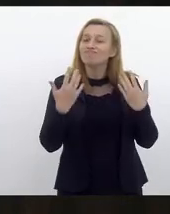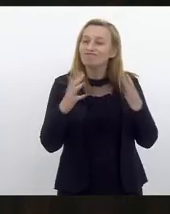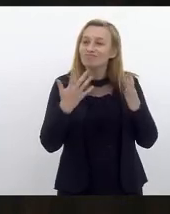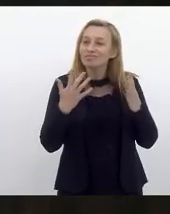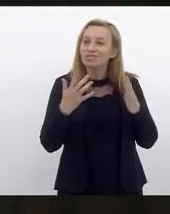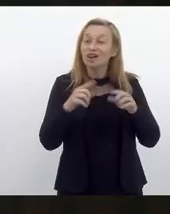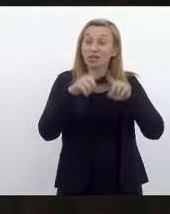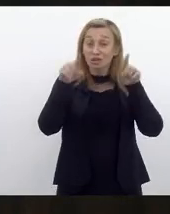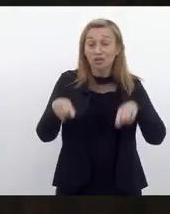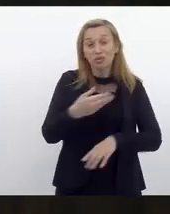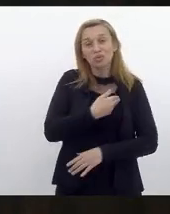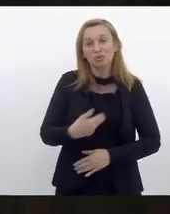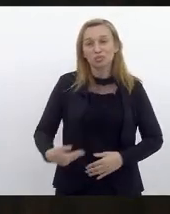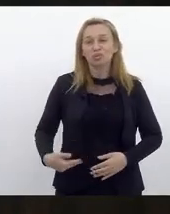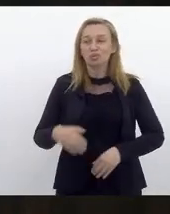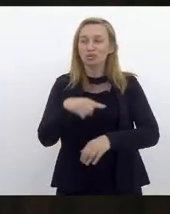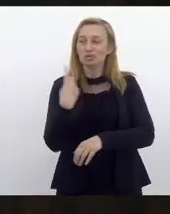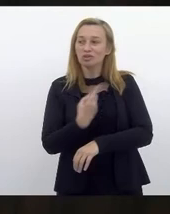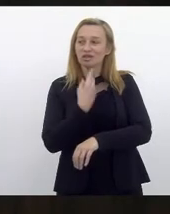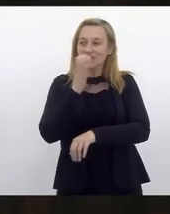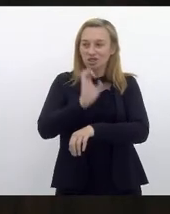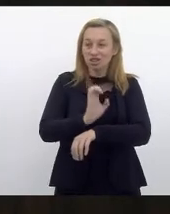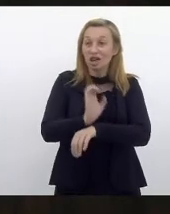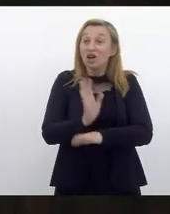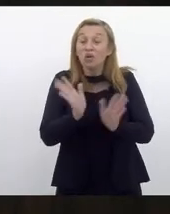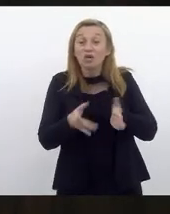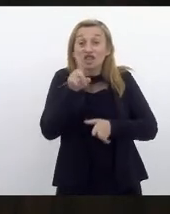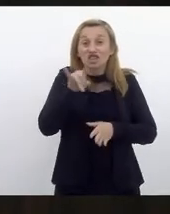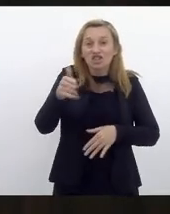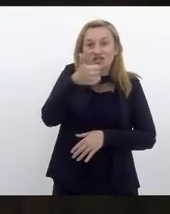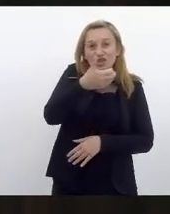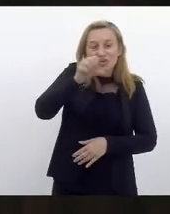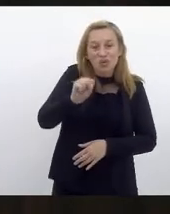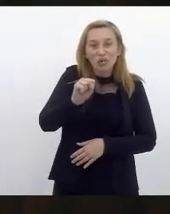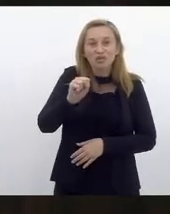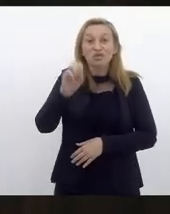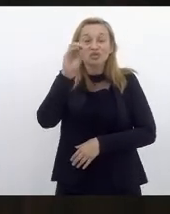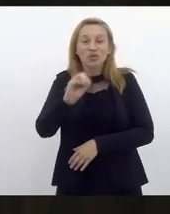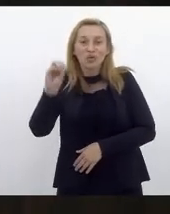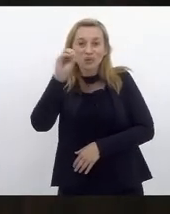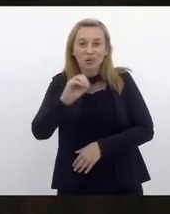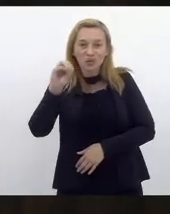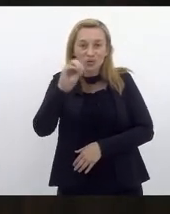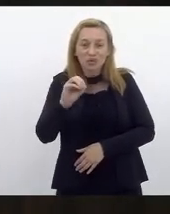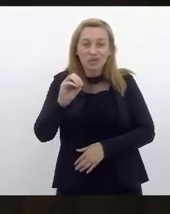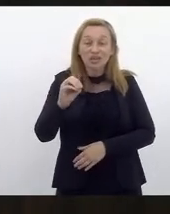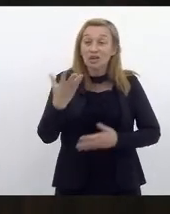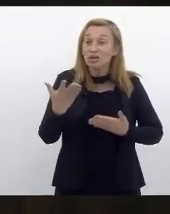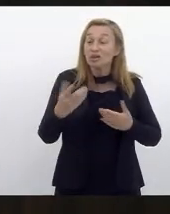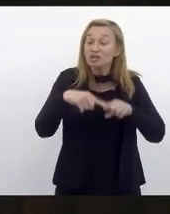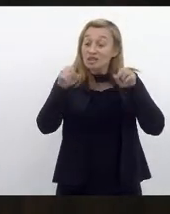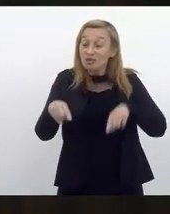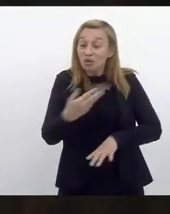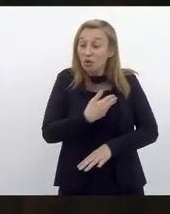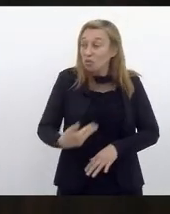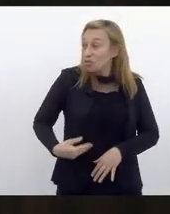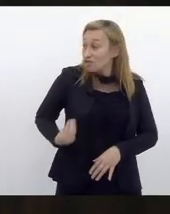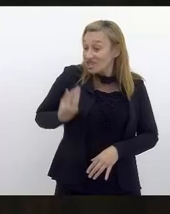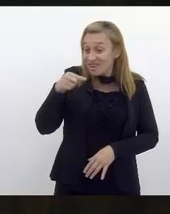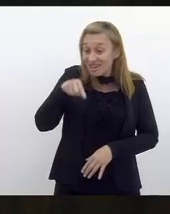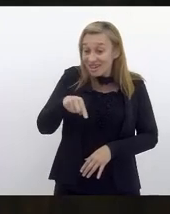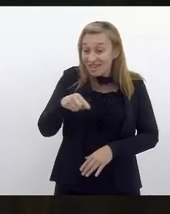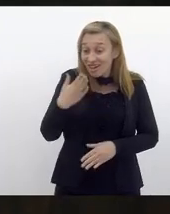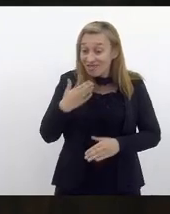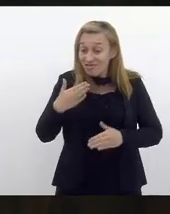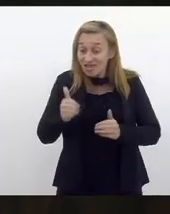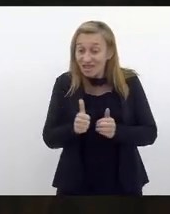aos servidores públicos do nosso Estado. Hoje é dia 28 de outubro, os servidores públicos que estão aí à frente da